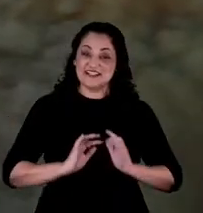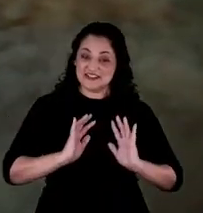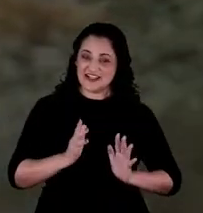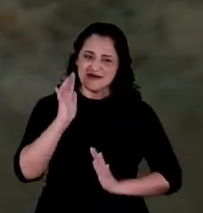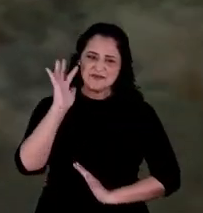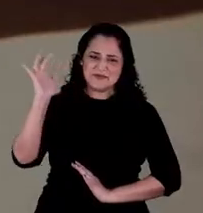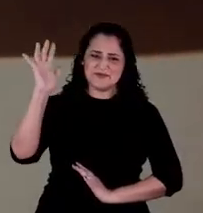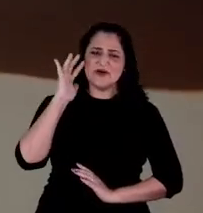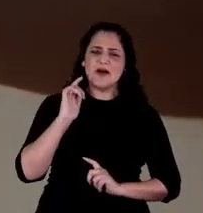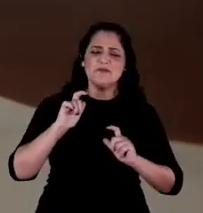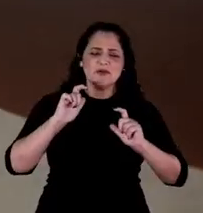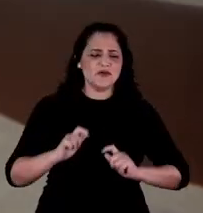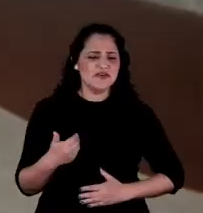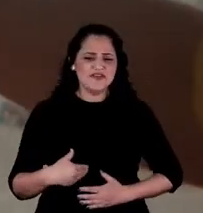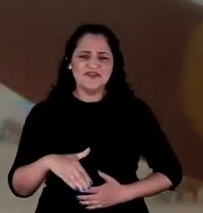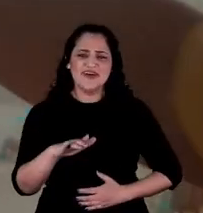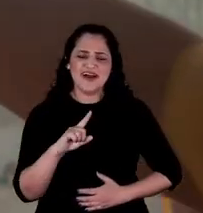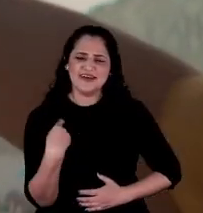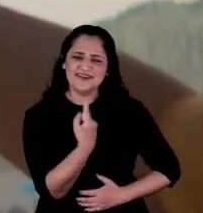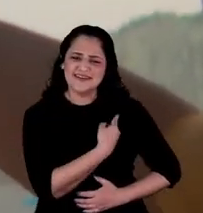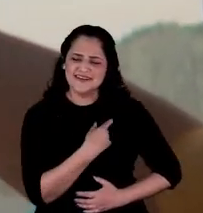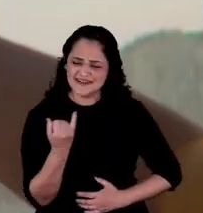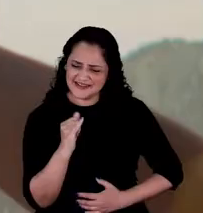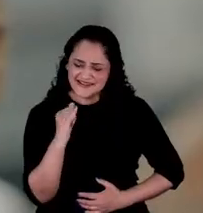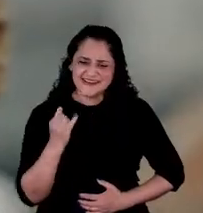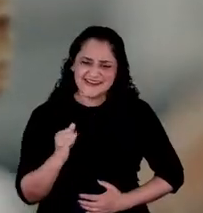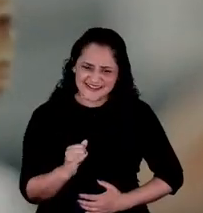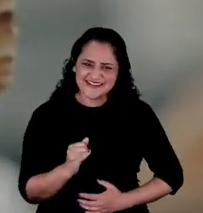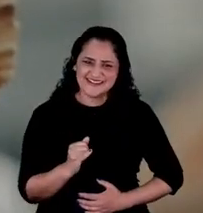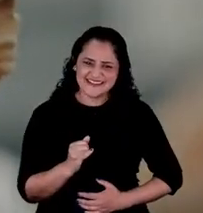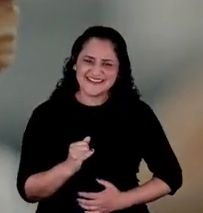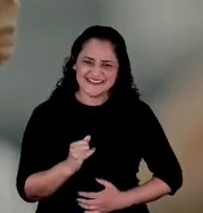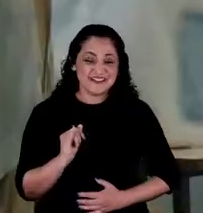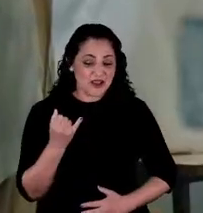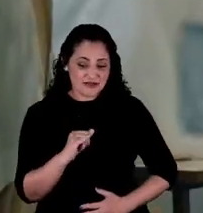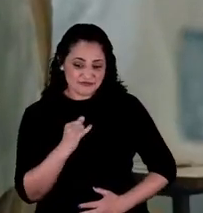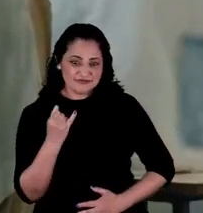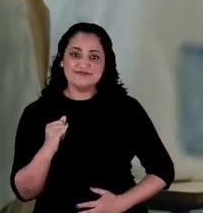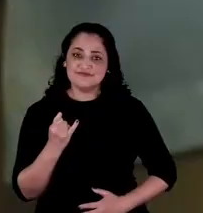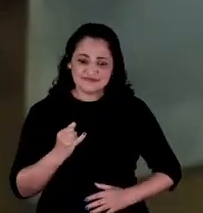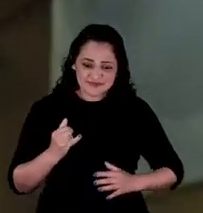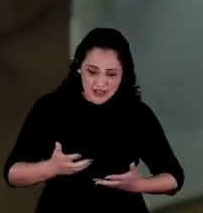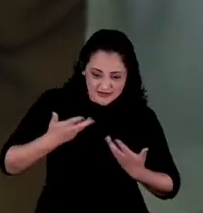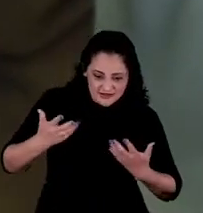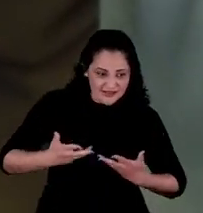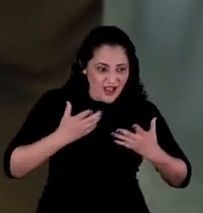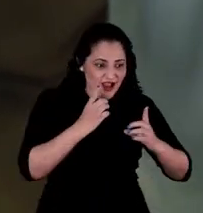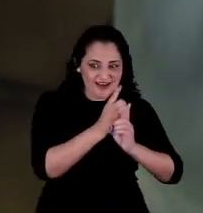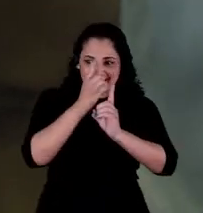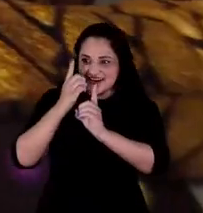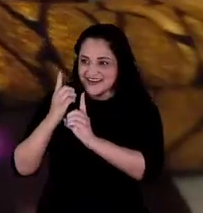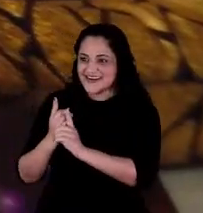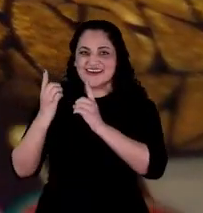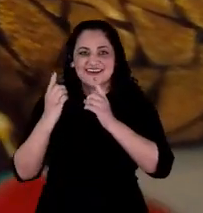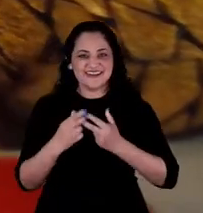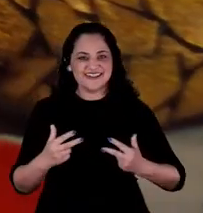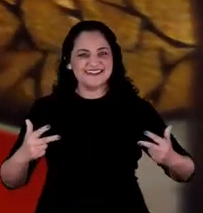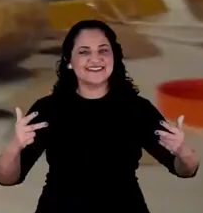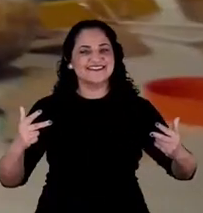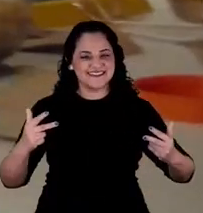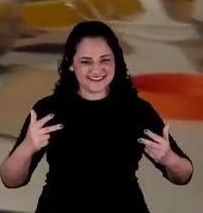já parou para pensar Para onde vai a nossa energia a nossa energia incentiva descobertas